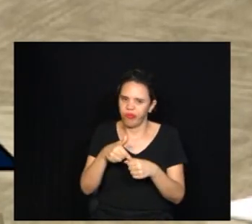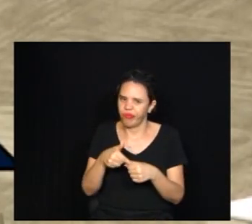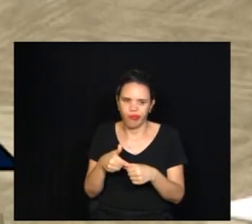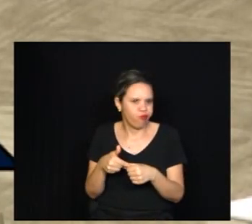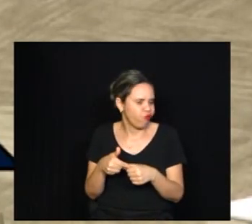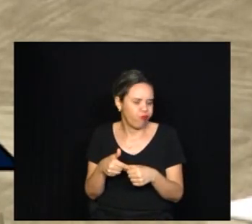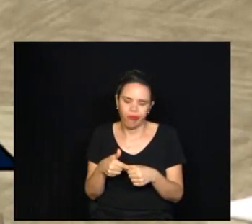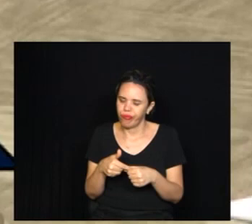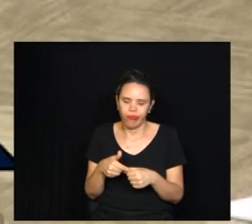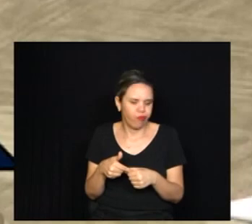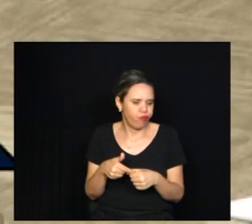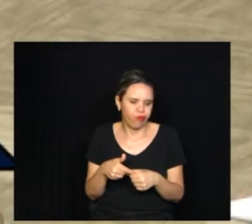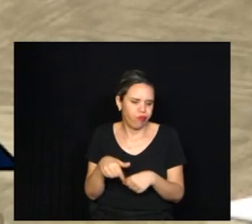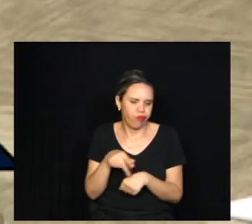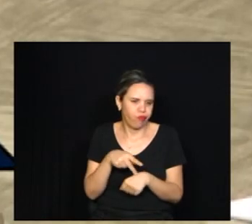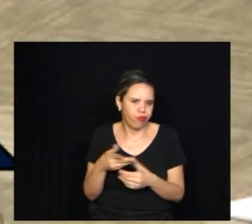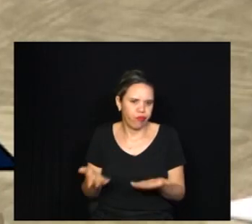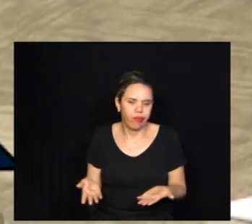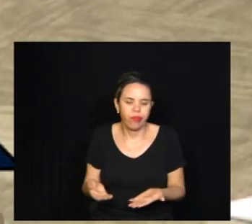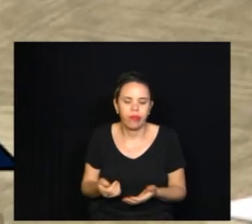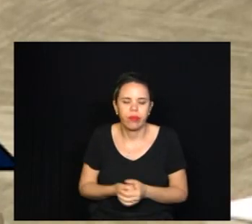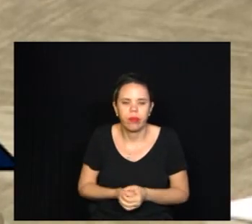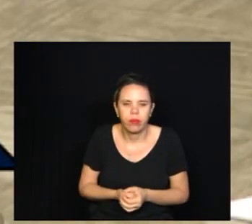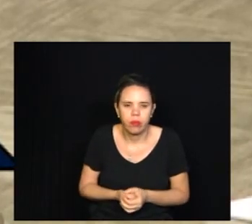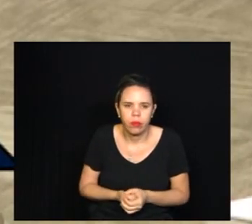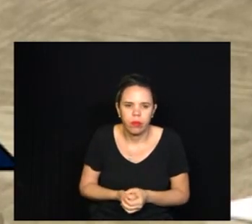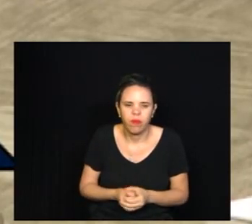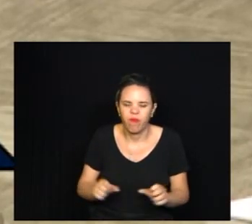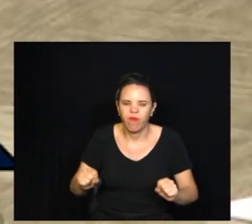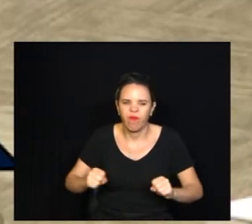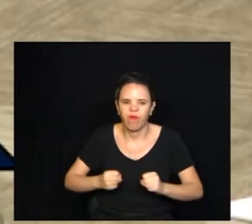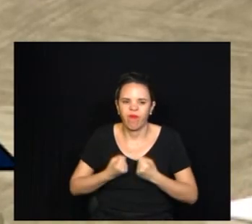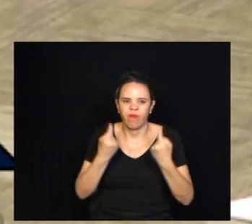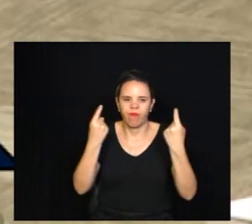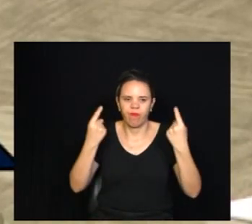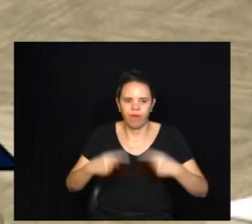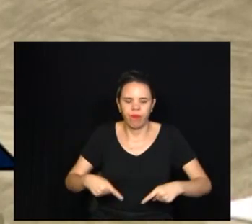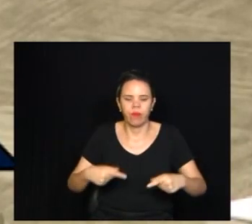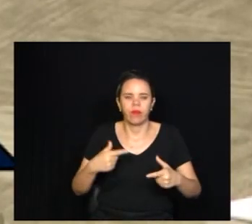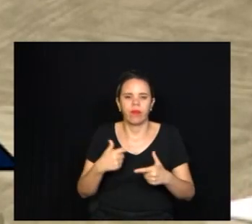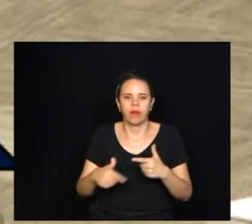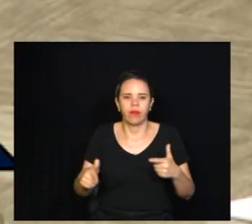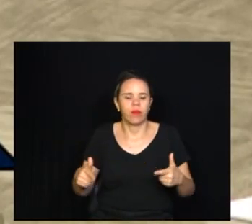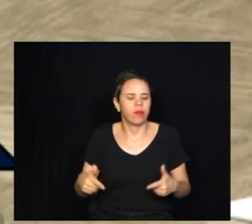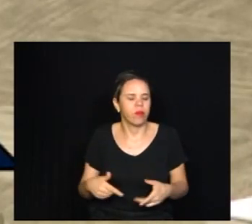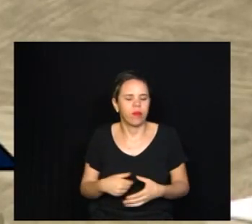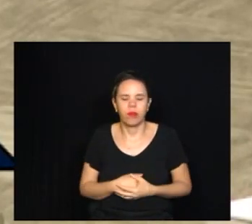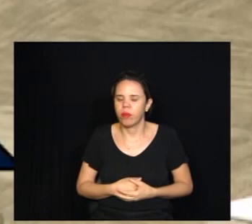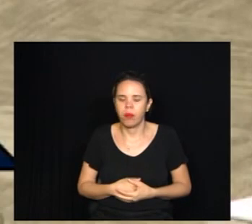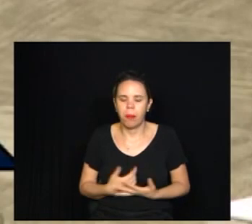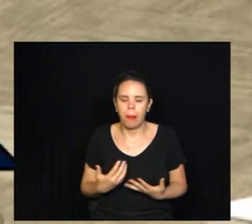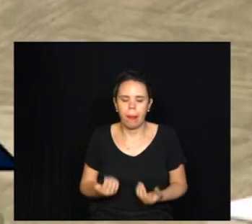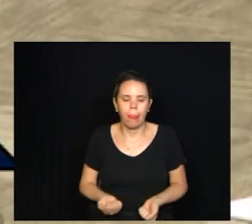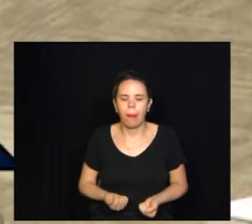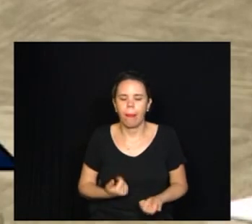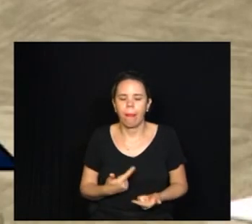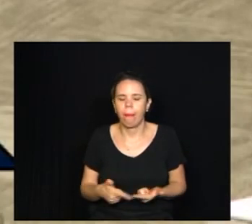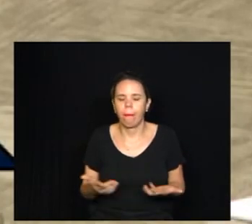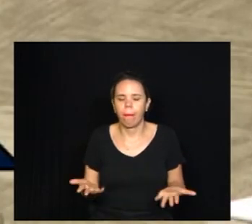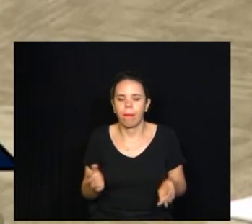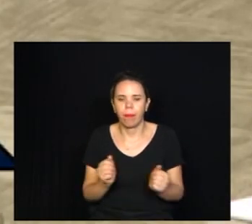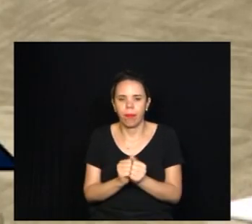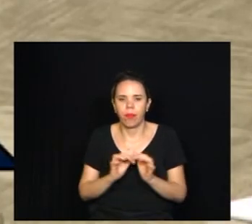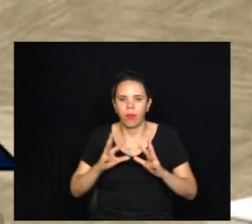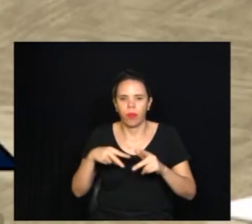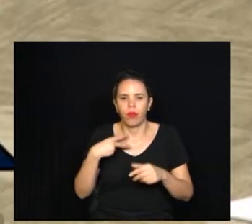de frentista no nosso país. Fica aqui o meu repúdio, fica aqui a minha indignação e, junto com